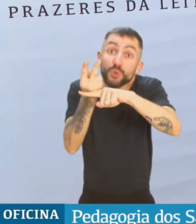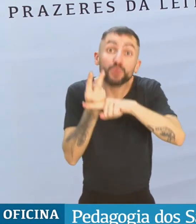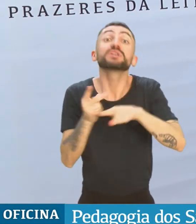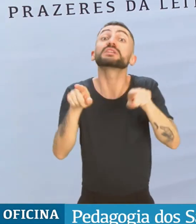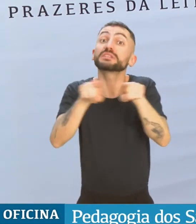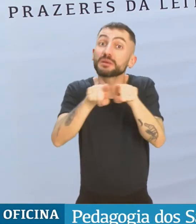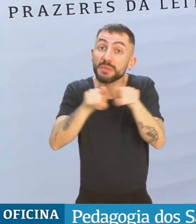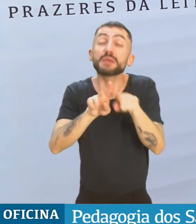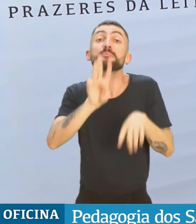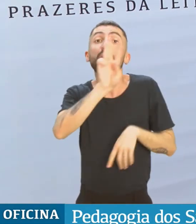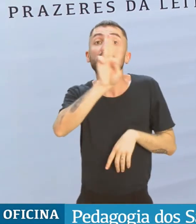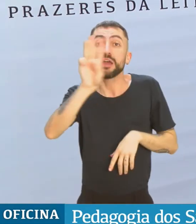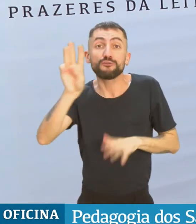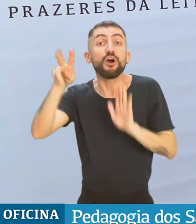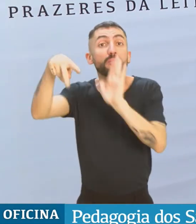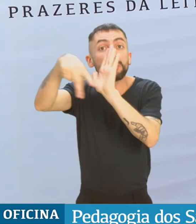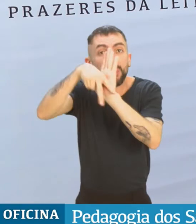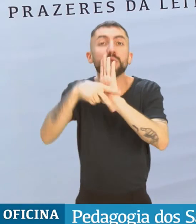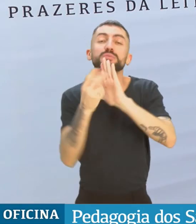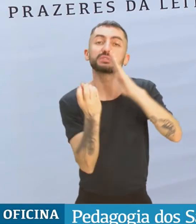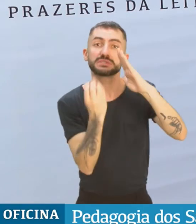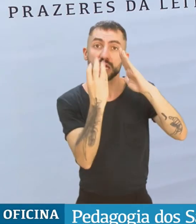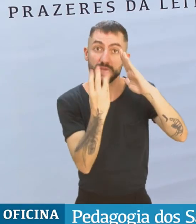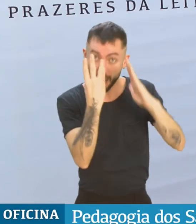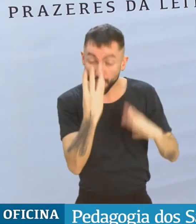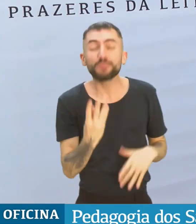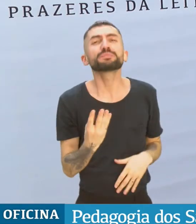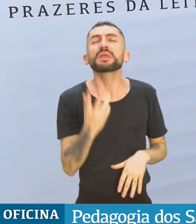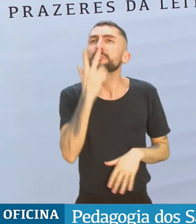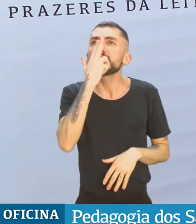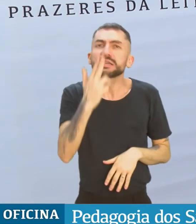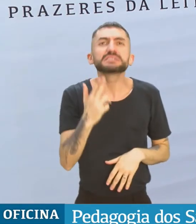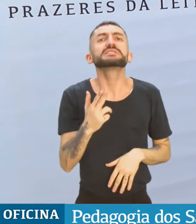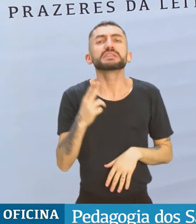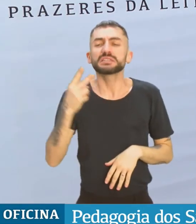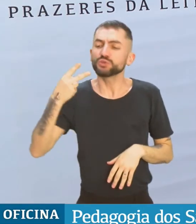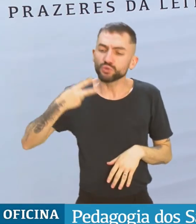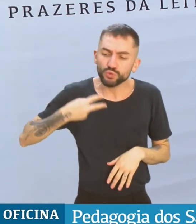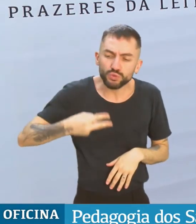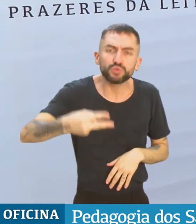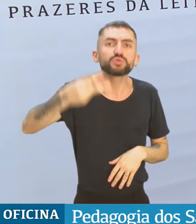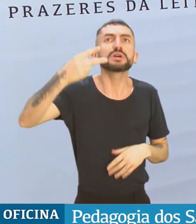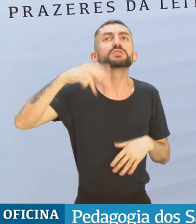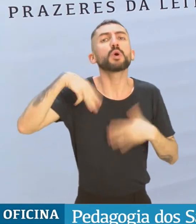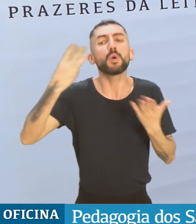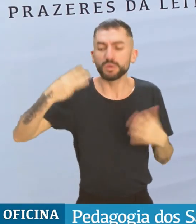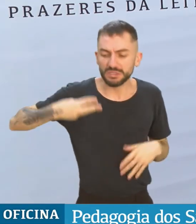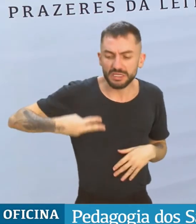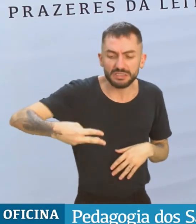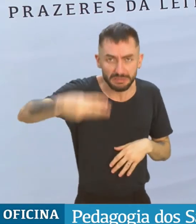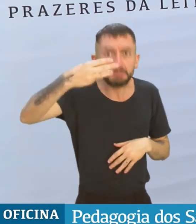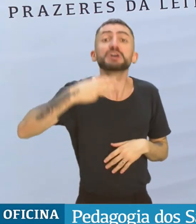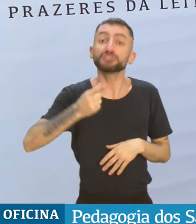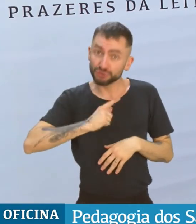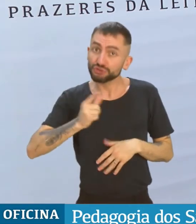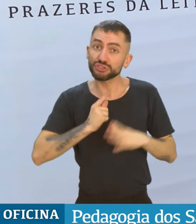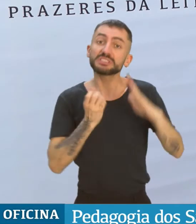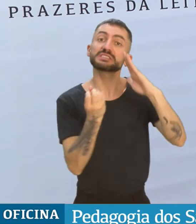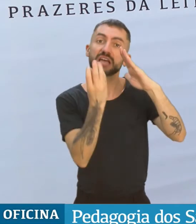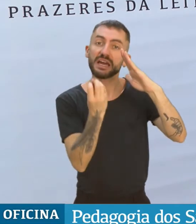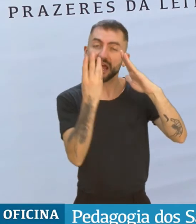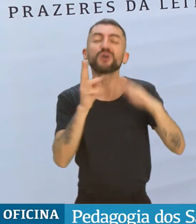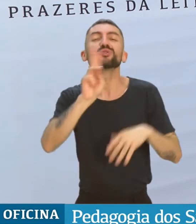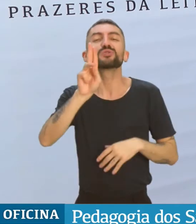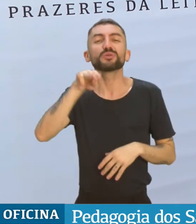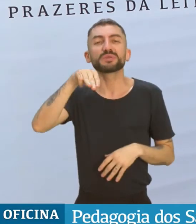sarau, para fazer esses encontros. Agora a gente tem feito saraus a cada 2 ou 3 semanas, que é o sarau dos mesquiteiros, por